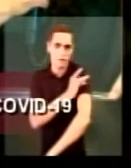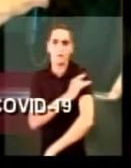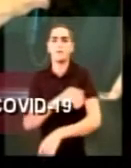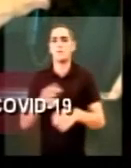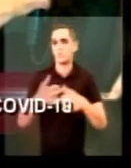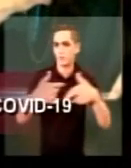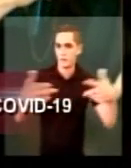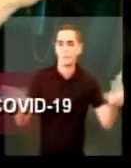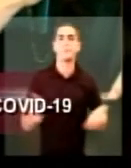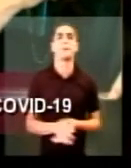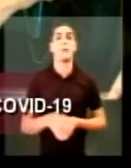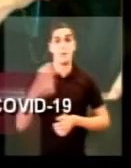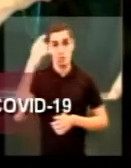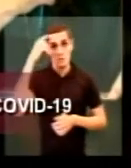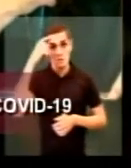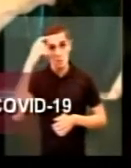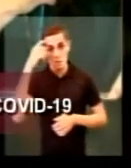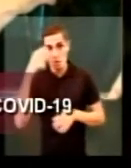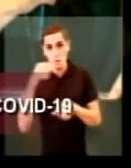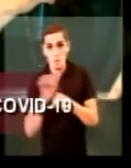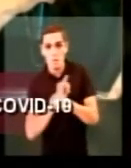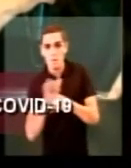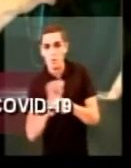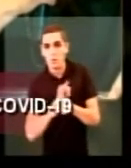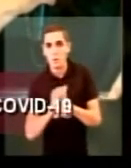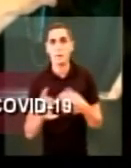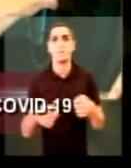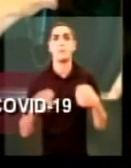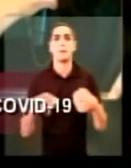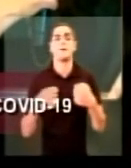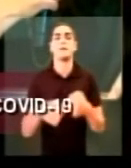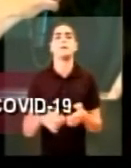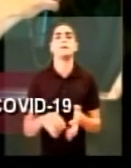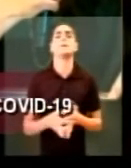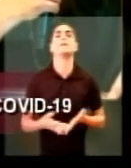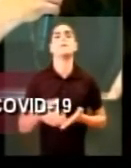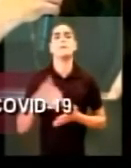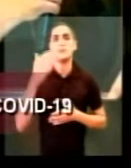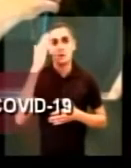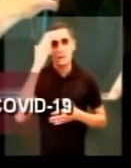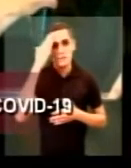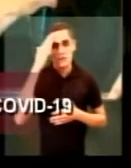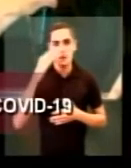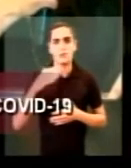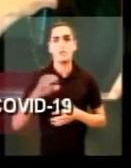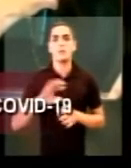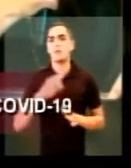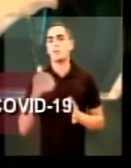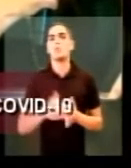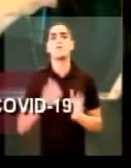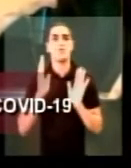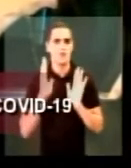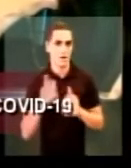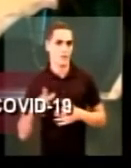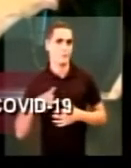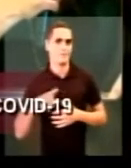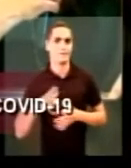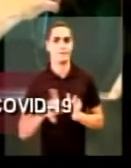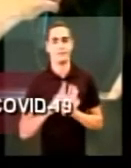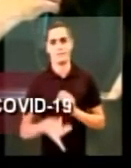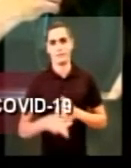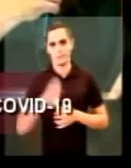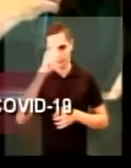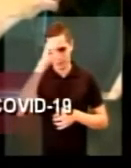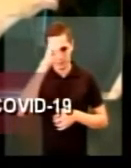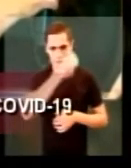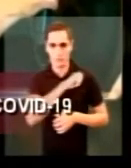E pensando na estratégia, nós temos que considerar aquilo que já existe, né? As unidades de saúde de Rio Preto, todas têm sala